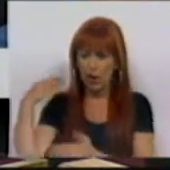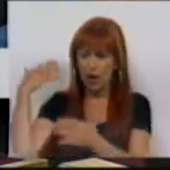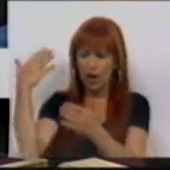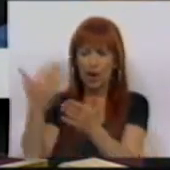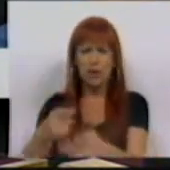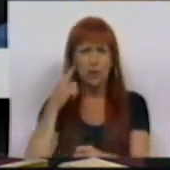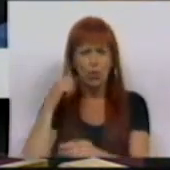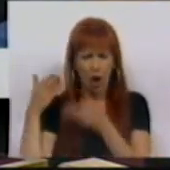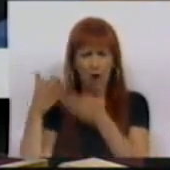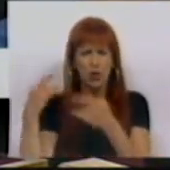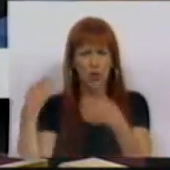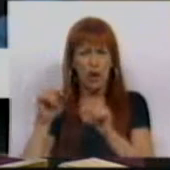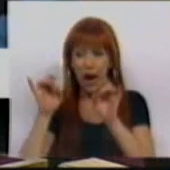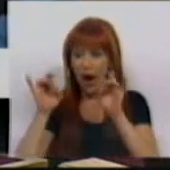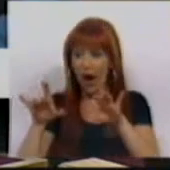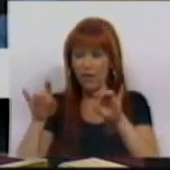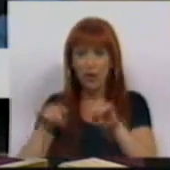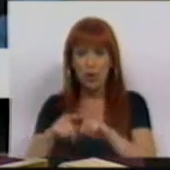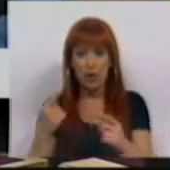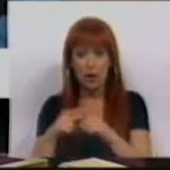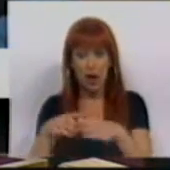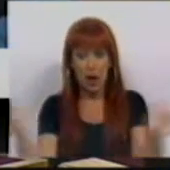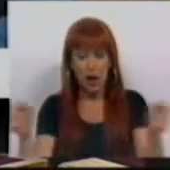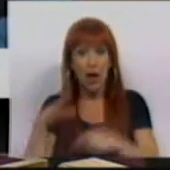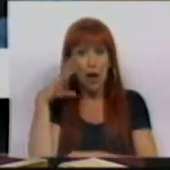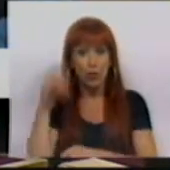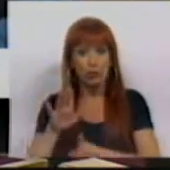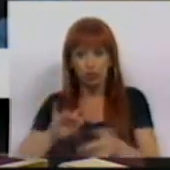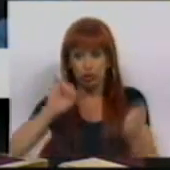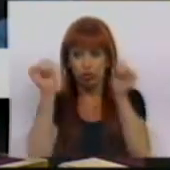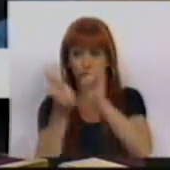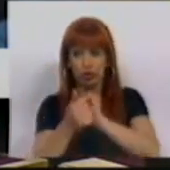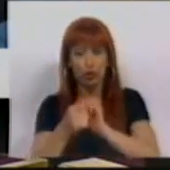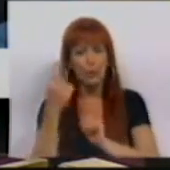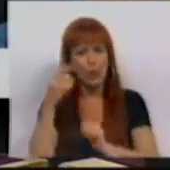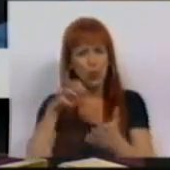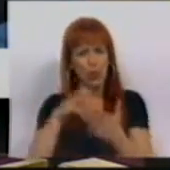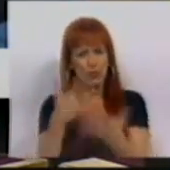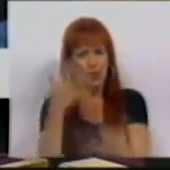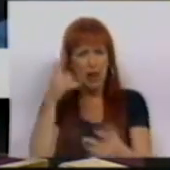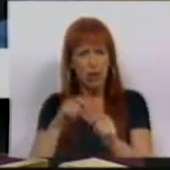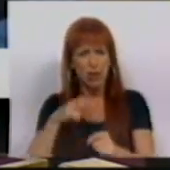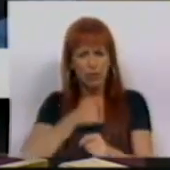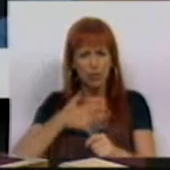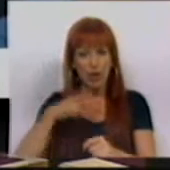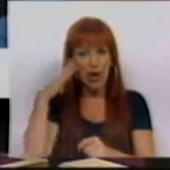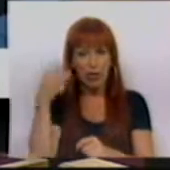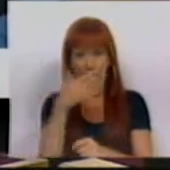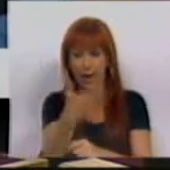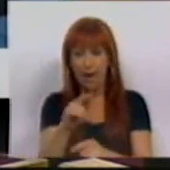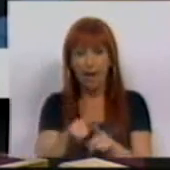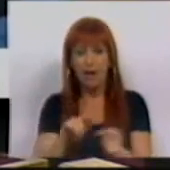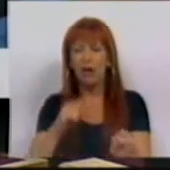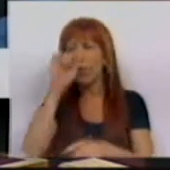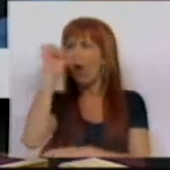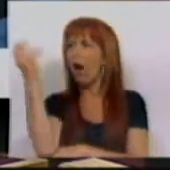muito têm contribuído para evitar a sucessão natural teria já transformado um dos símbolos maiores do nosso património natural num